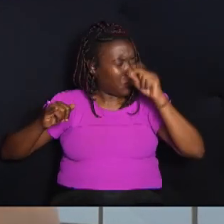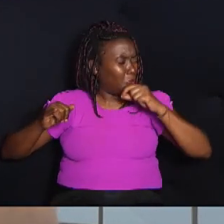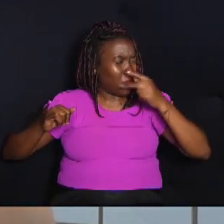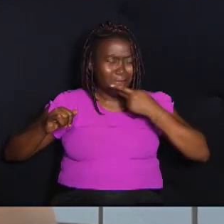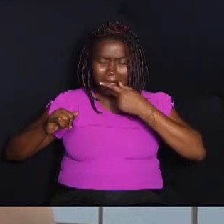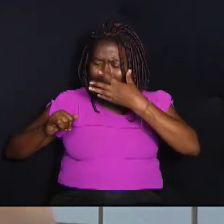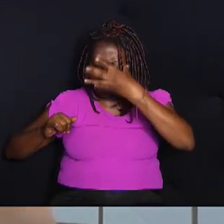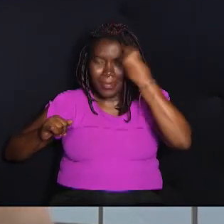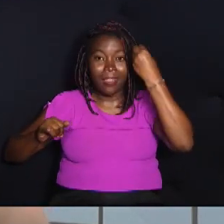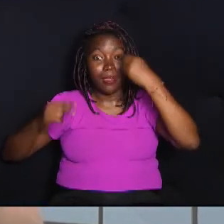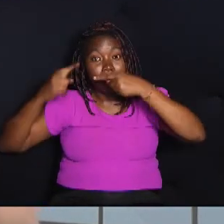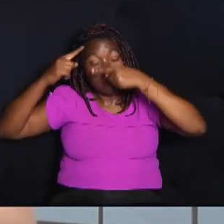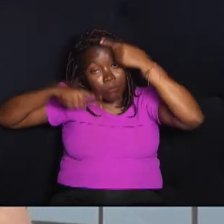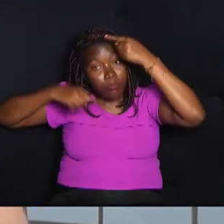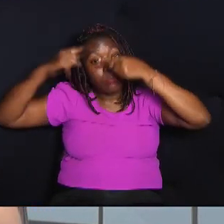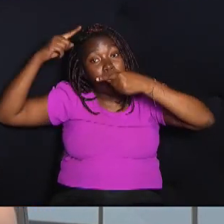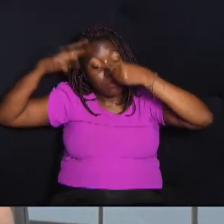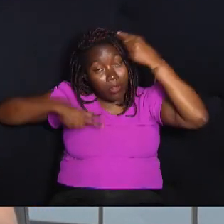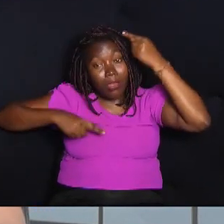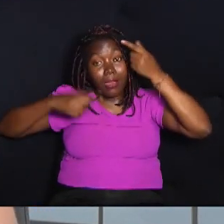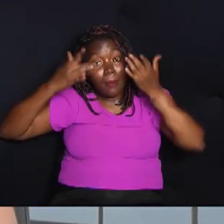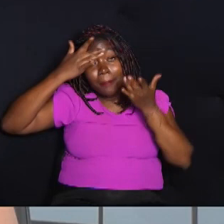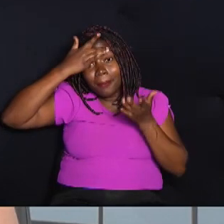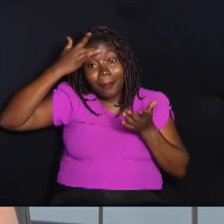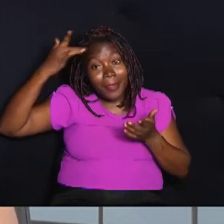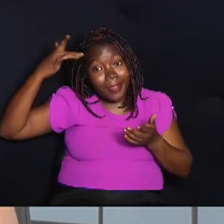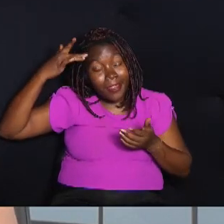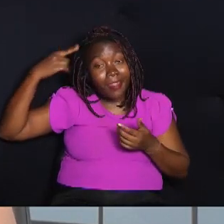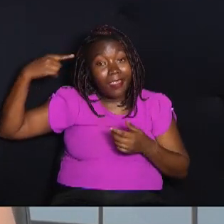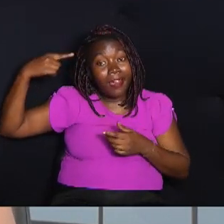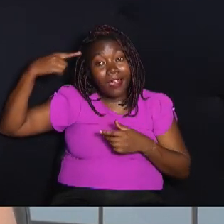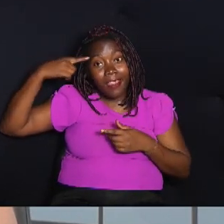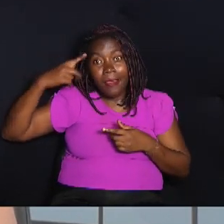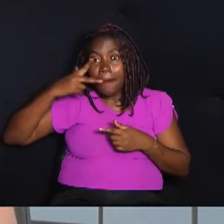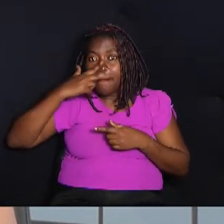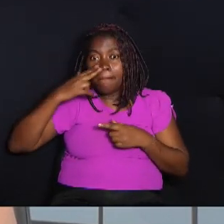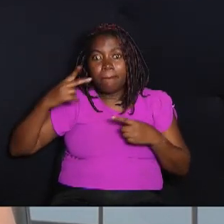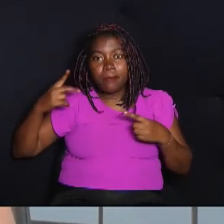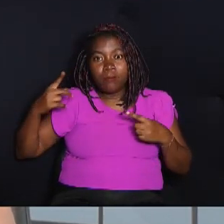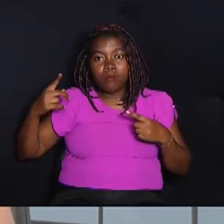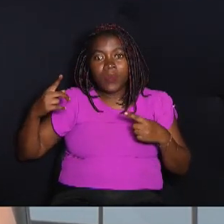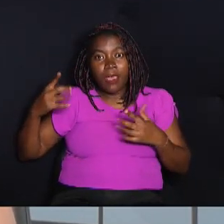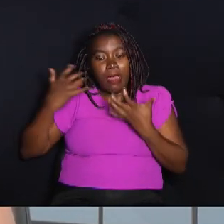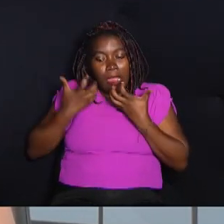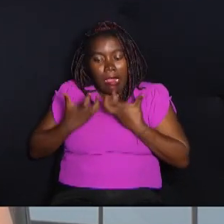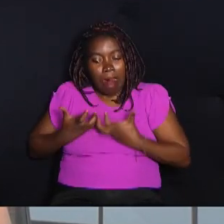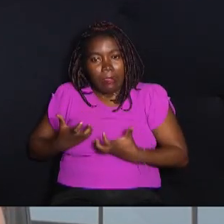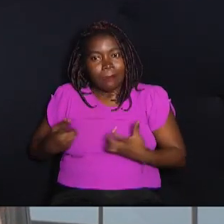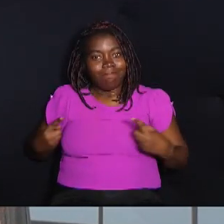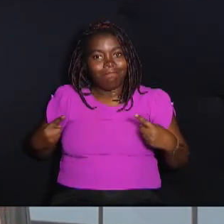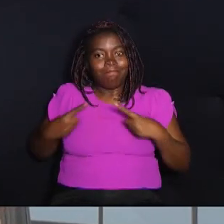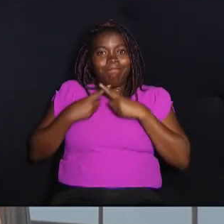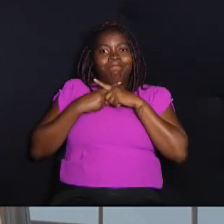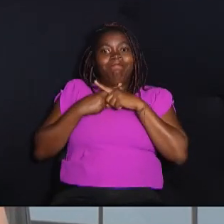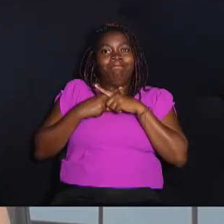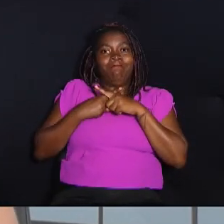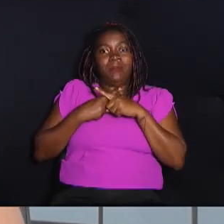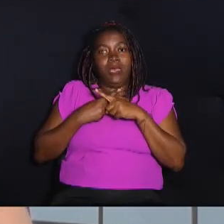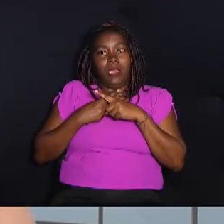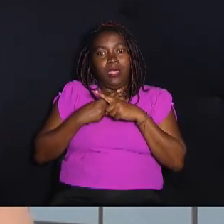falando. É uma pessoa que, digamos assim, está atravessada por um cansaço físico e